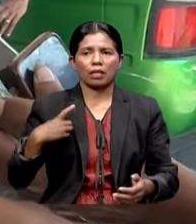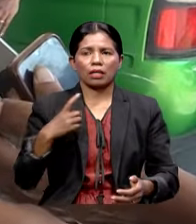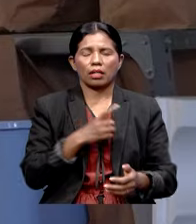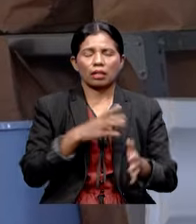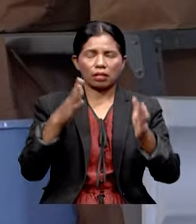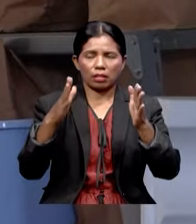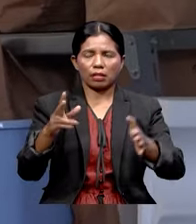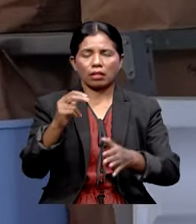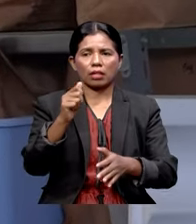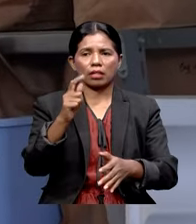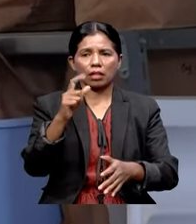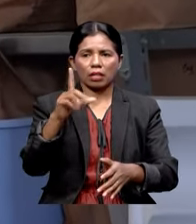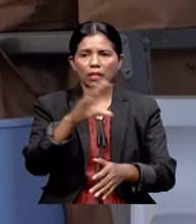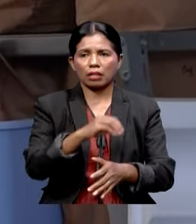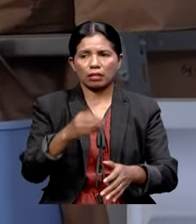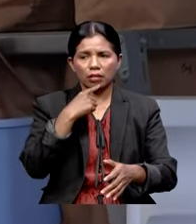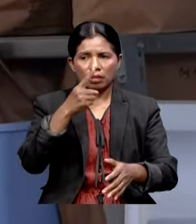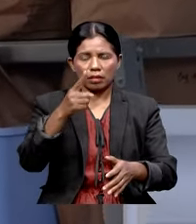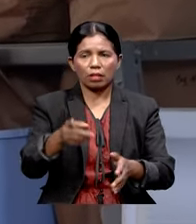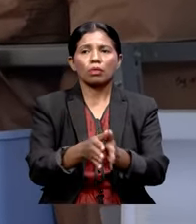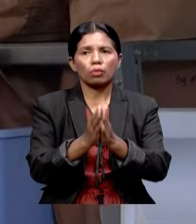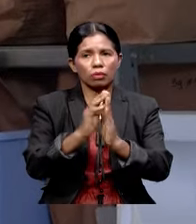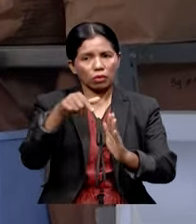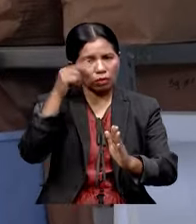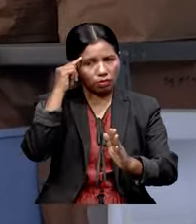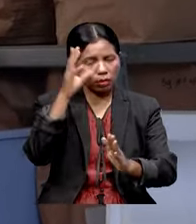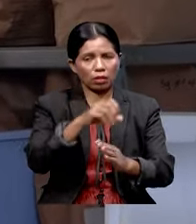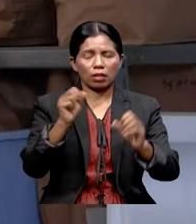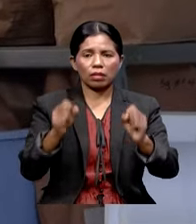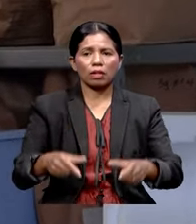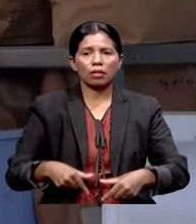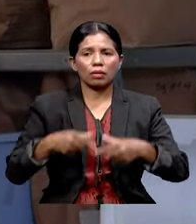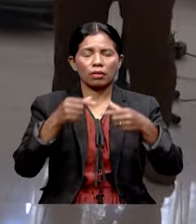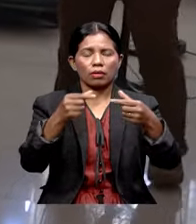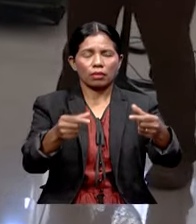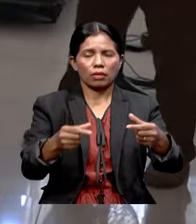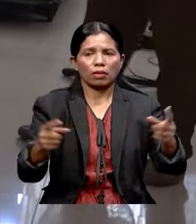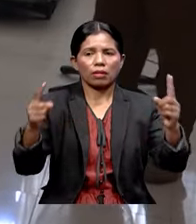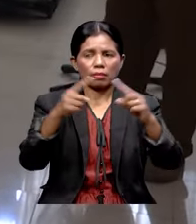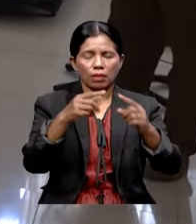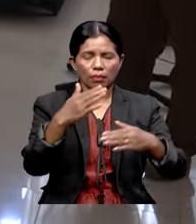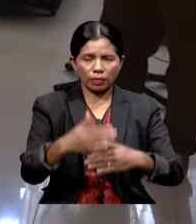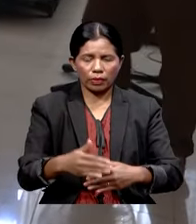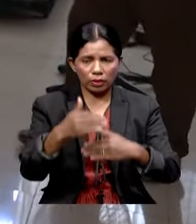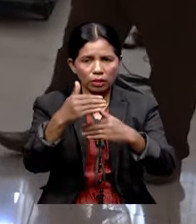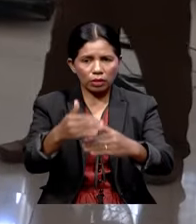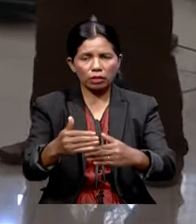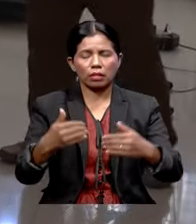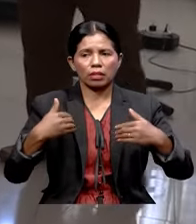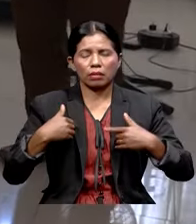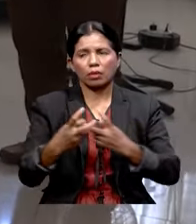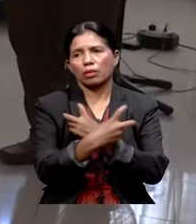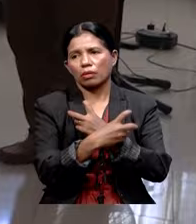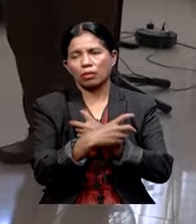dos Santos preocupa a situação né no russo governo a tubele for segmento ba processo né tamba ia mos ruin